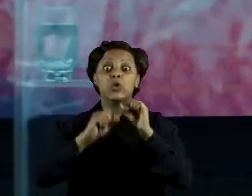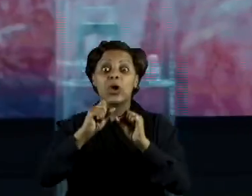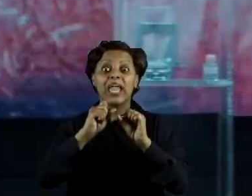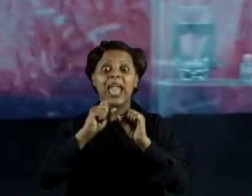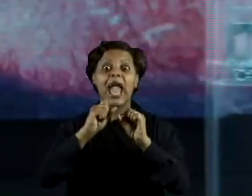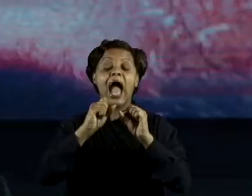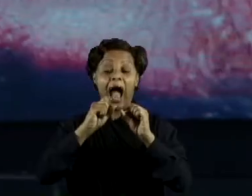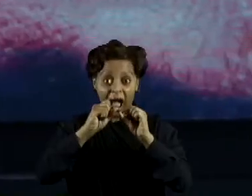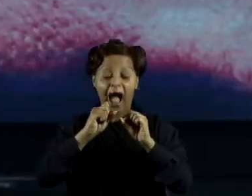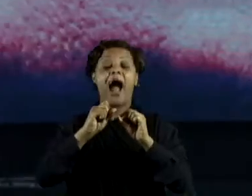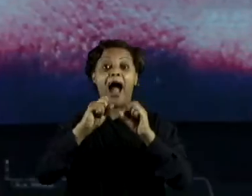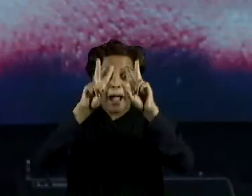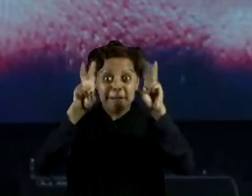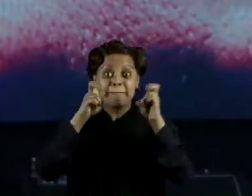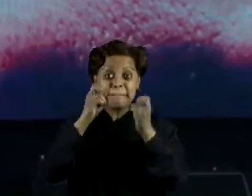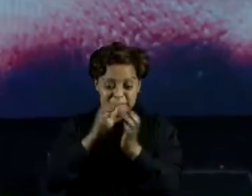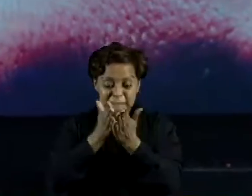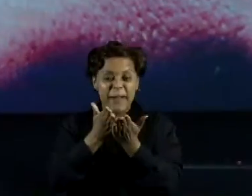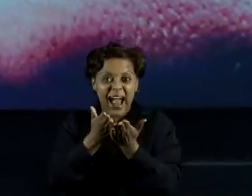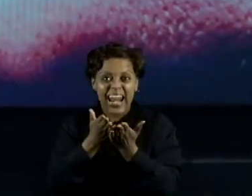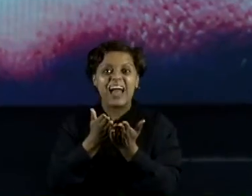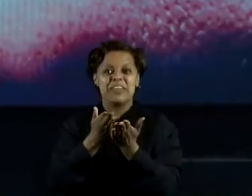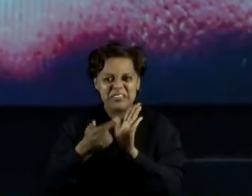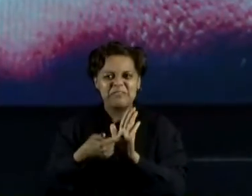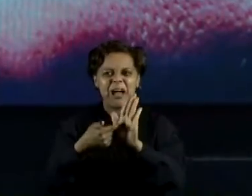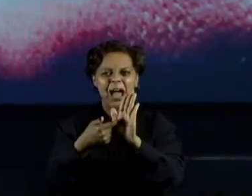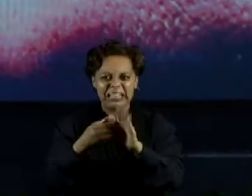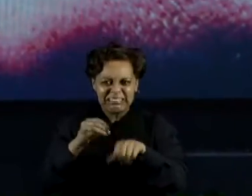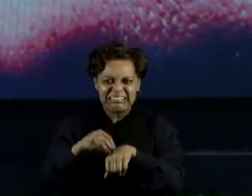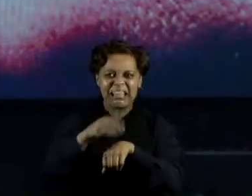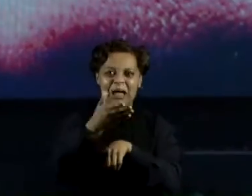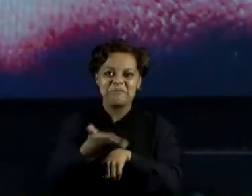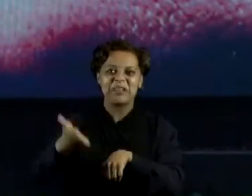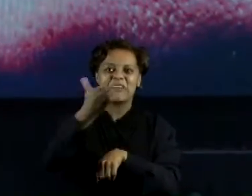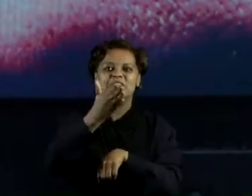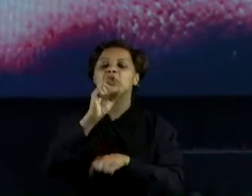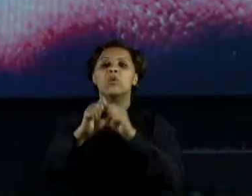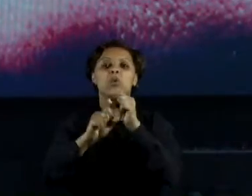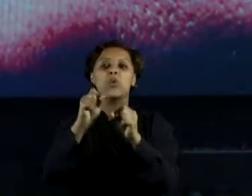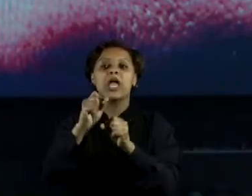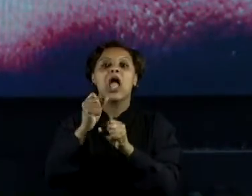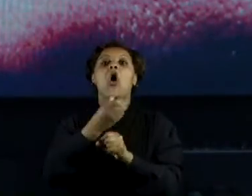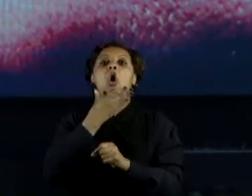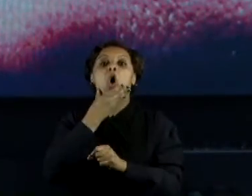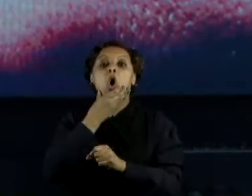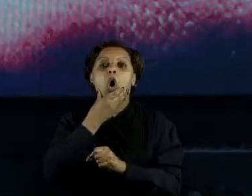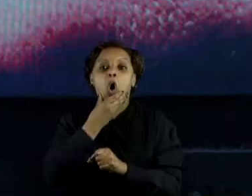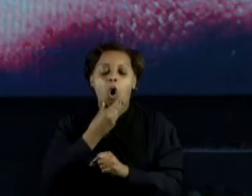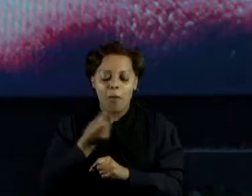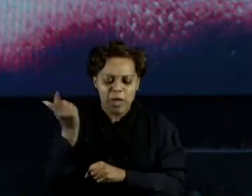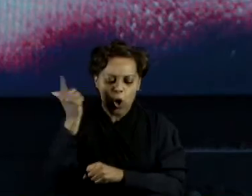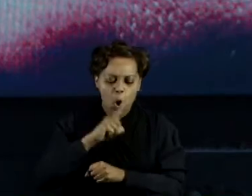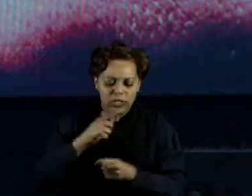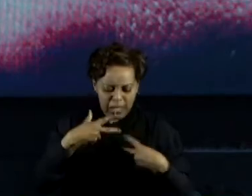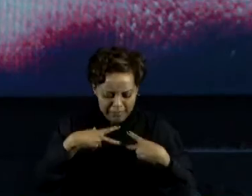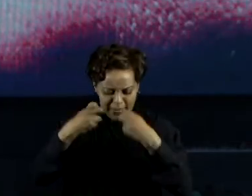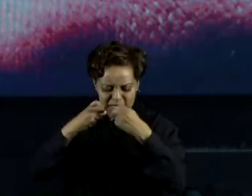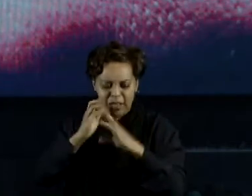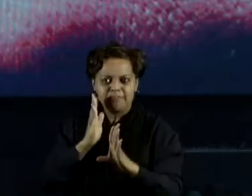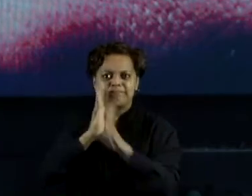que vai trazer a plenitude, que vai levar os homens ao propósito de Deus.